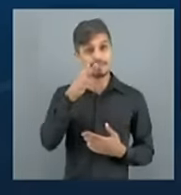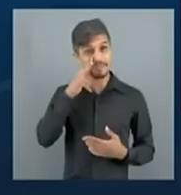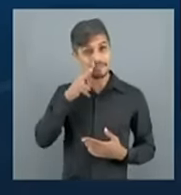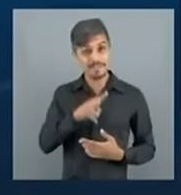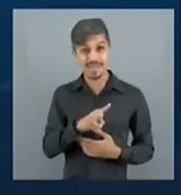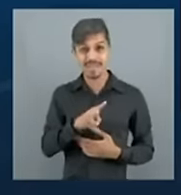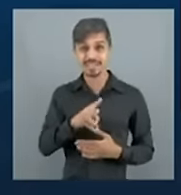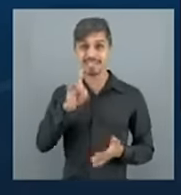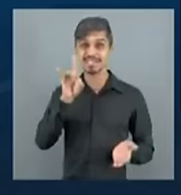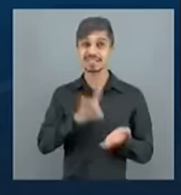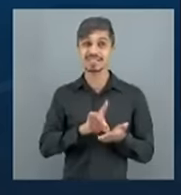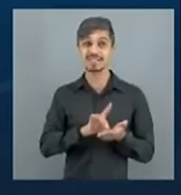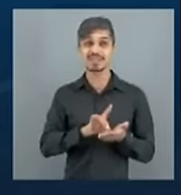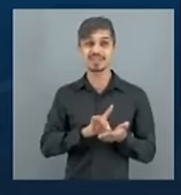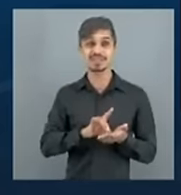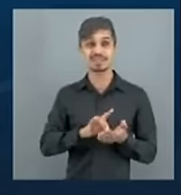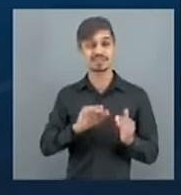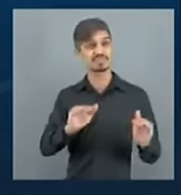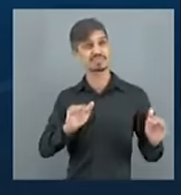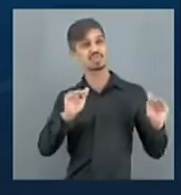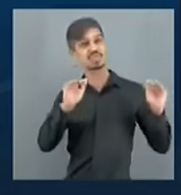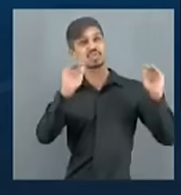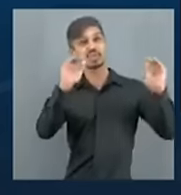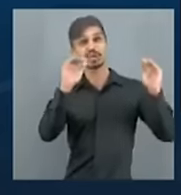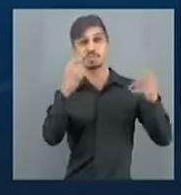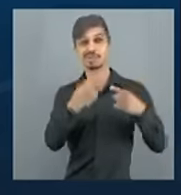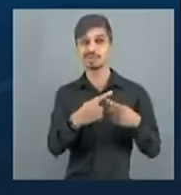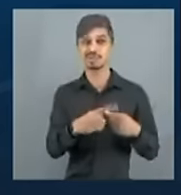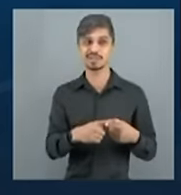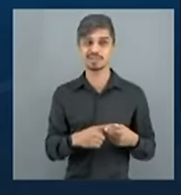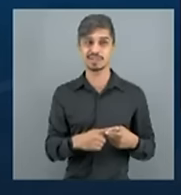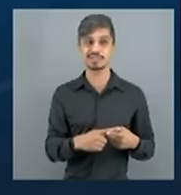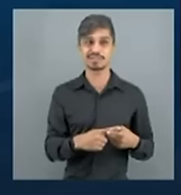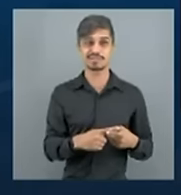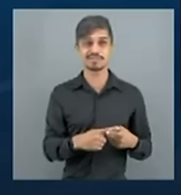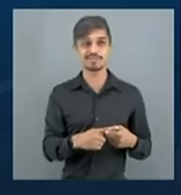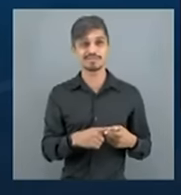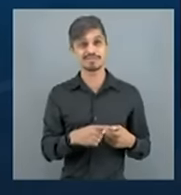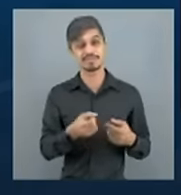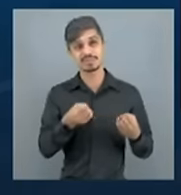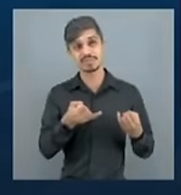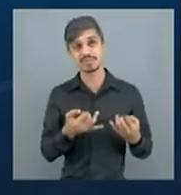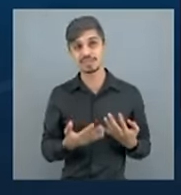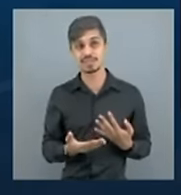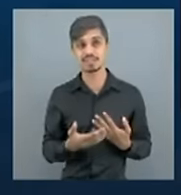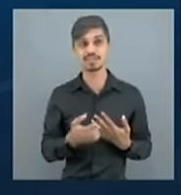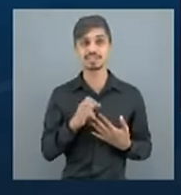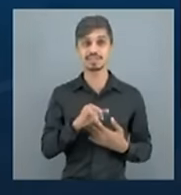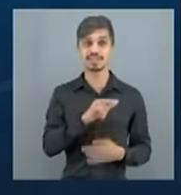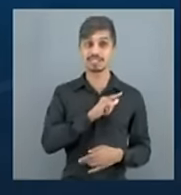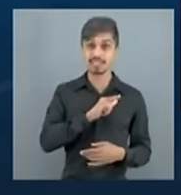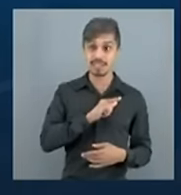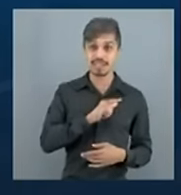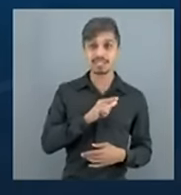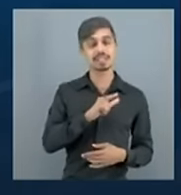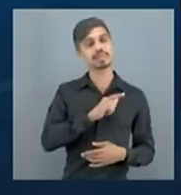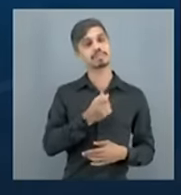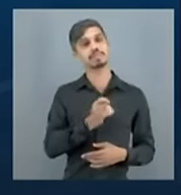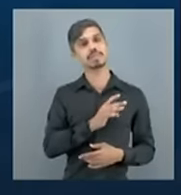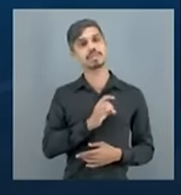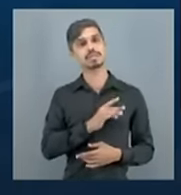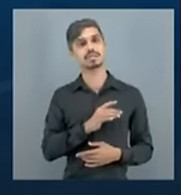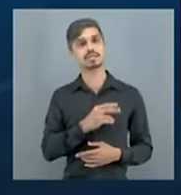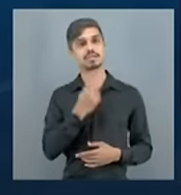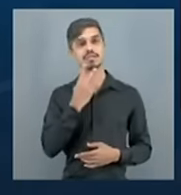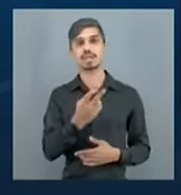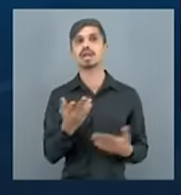é o Boeing dos Boeing. Porque aí, como diz, né? Quem tem, tem medo. Aí vai falar,